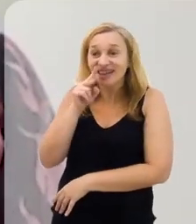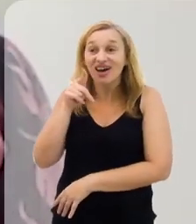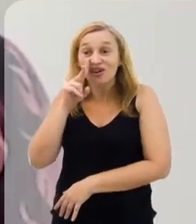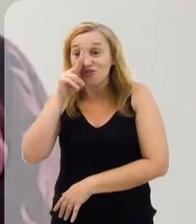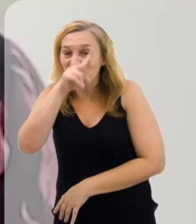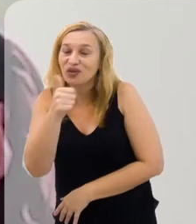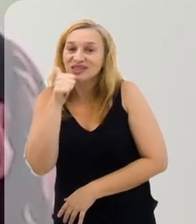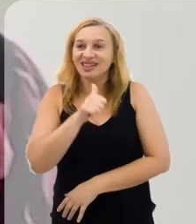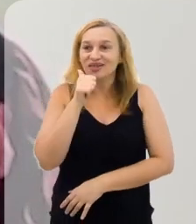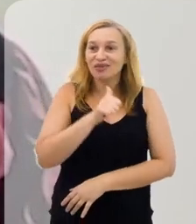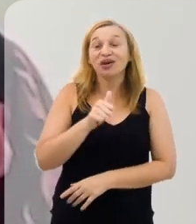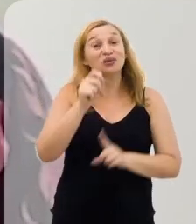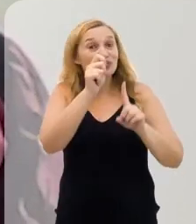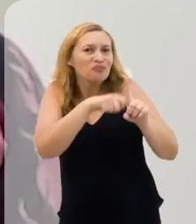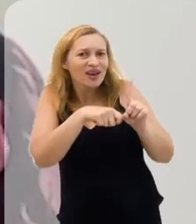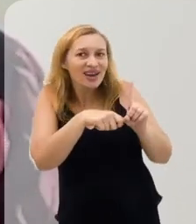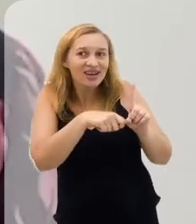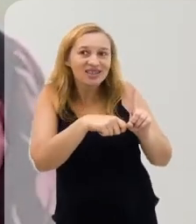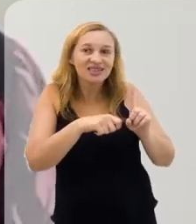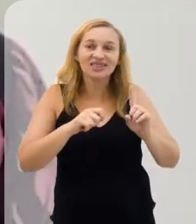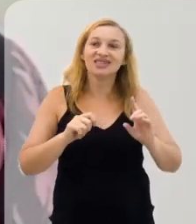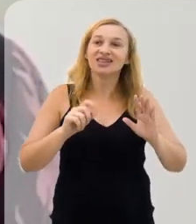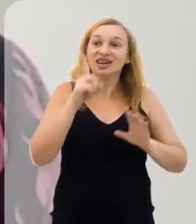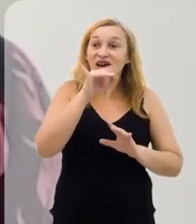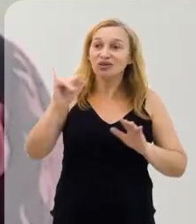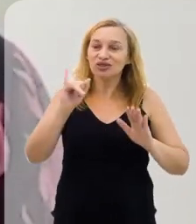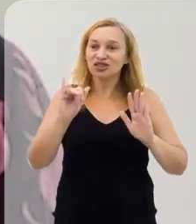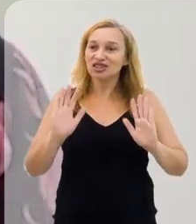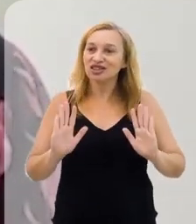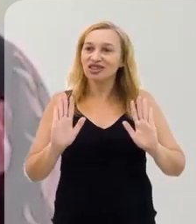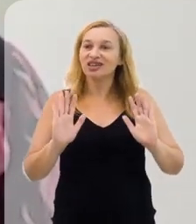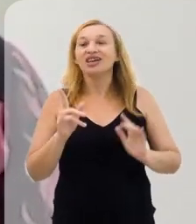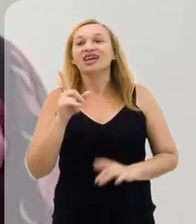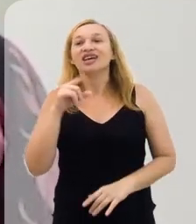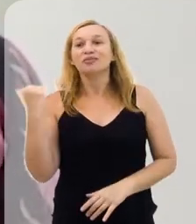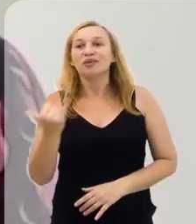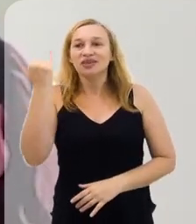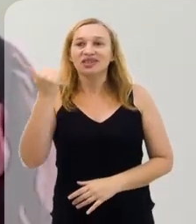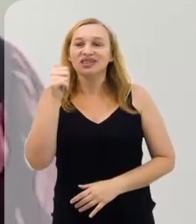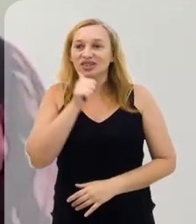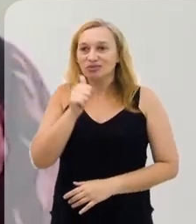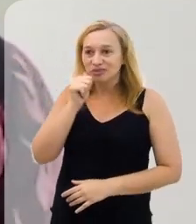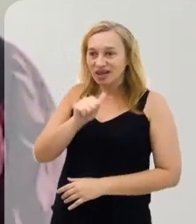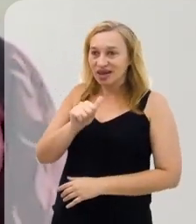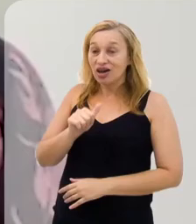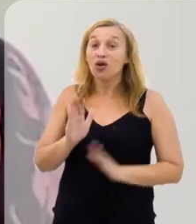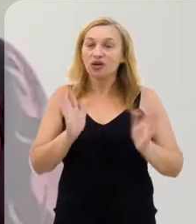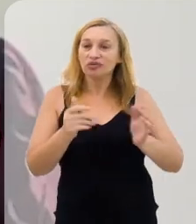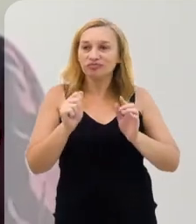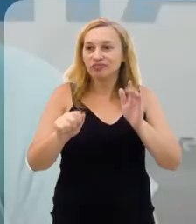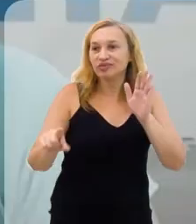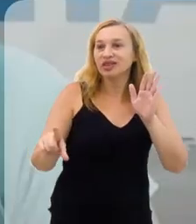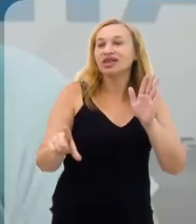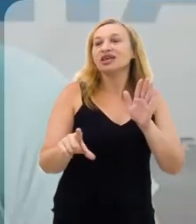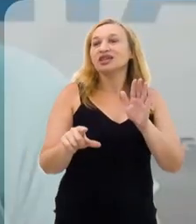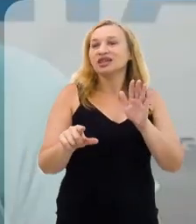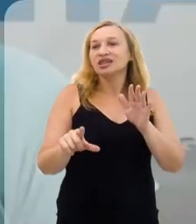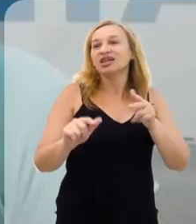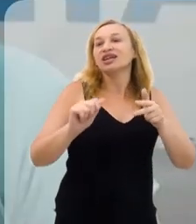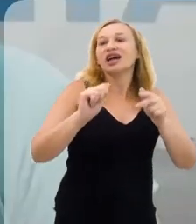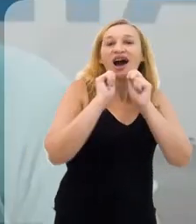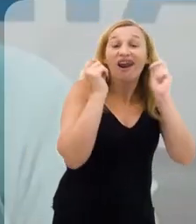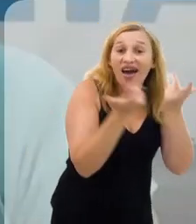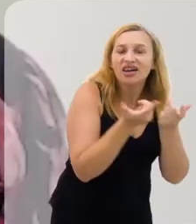para homenagear as mulheres, para lembrar da força feminina, né, num mês em que se comemora o Dia Internacional das Mulheres. Em relação